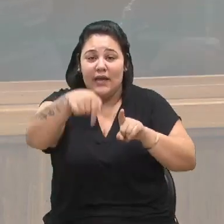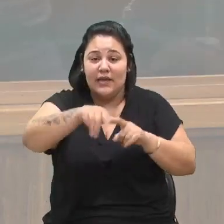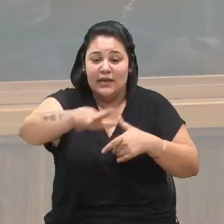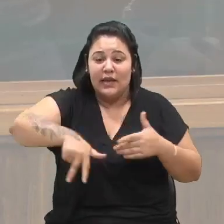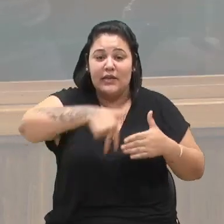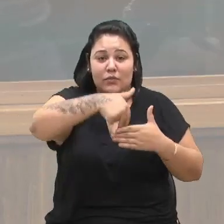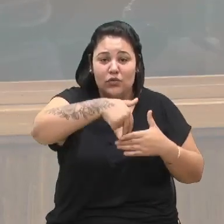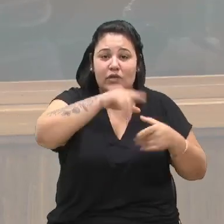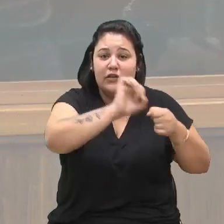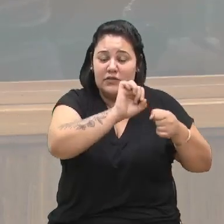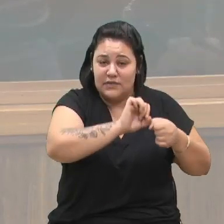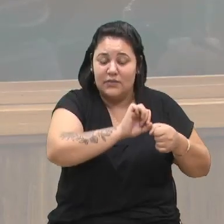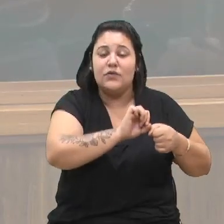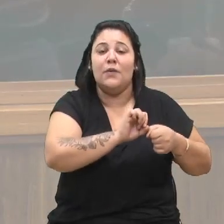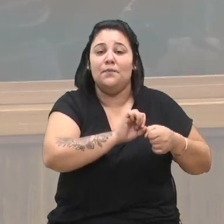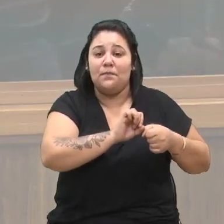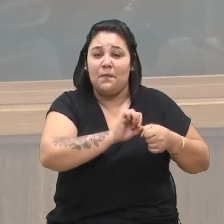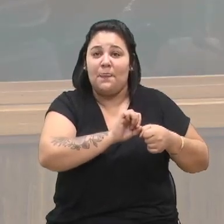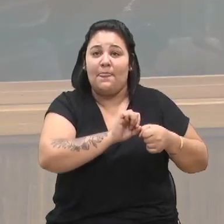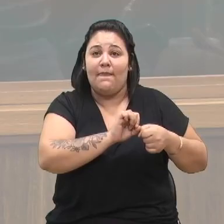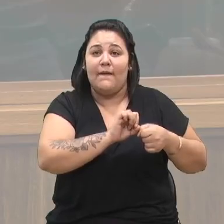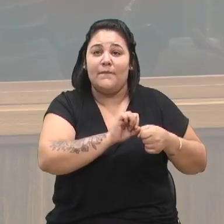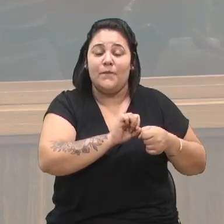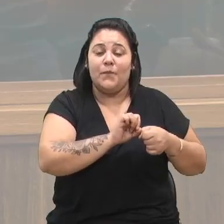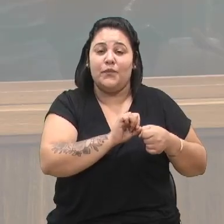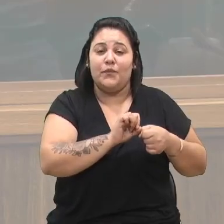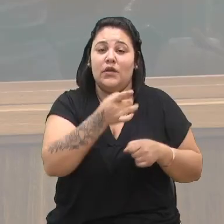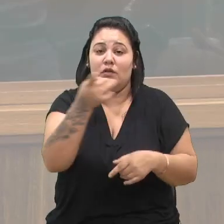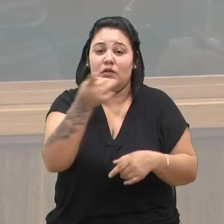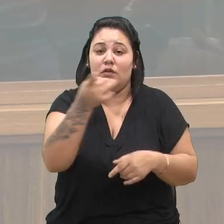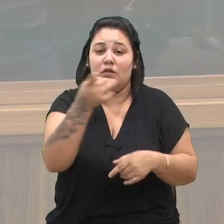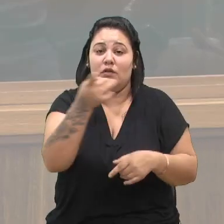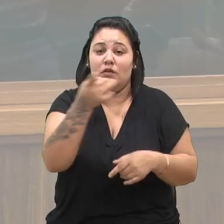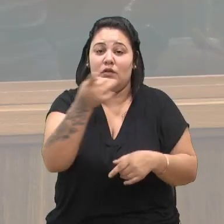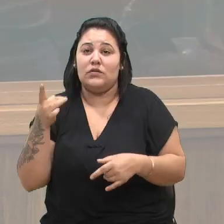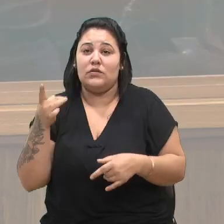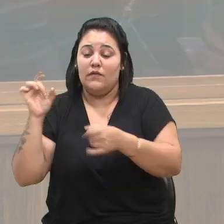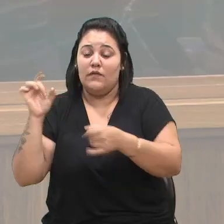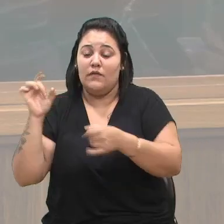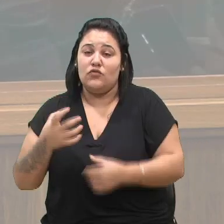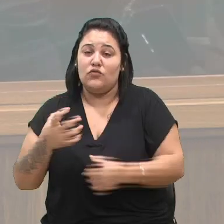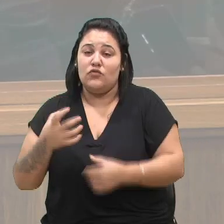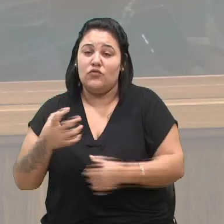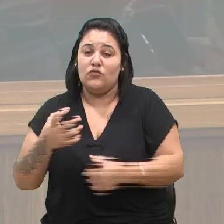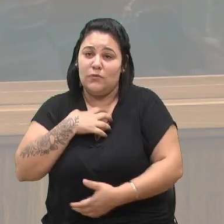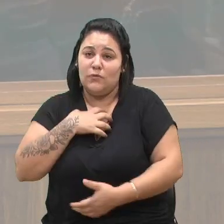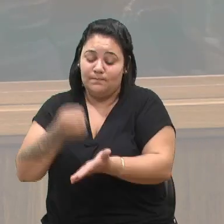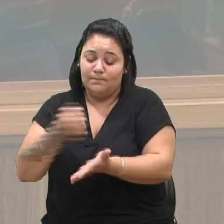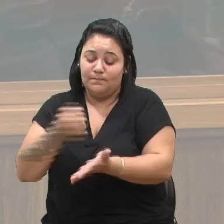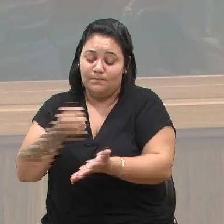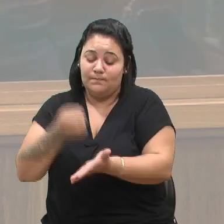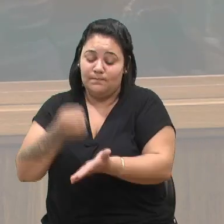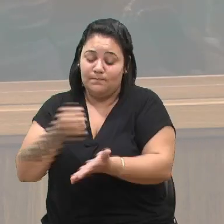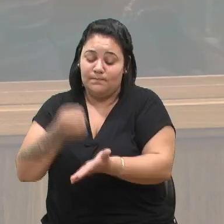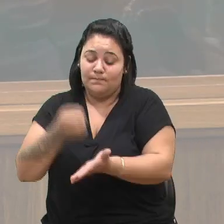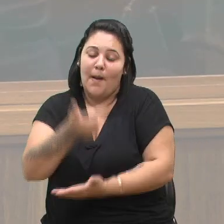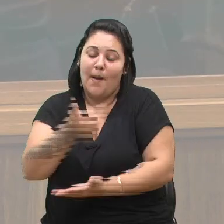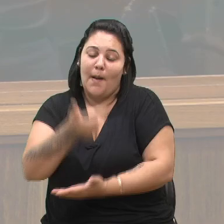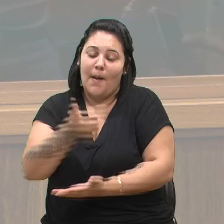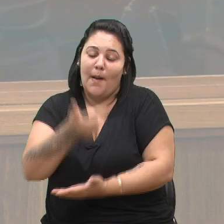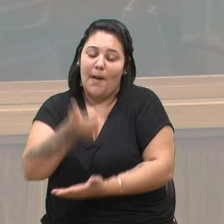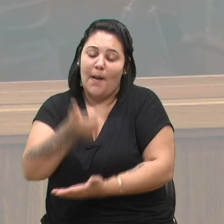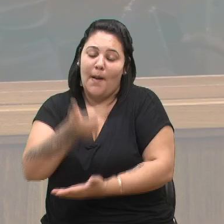tribuna. E a gente faz de forma incisiva, muitas vezes, por ter